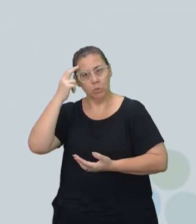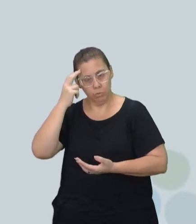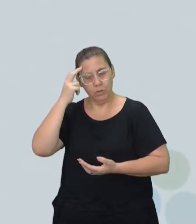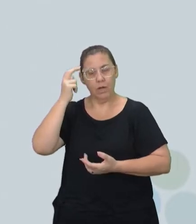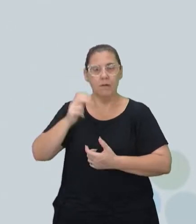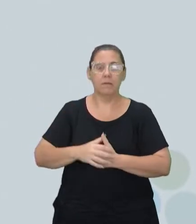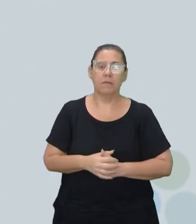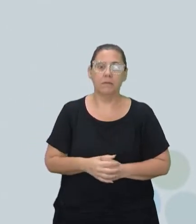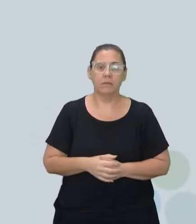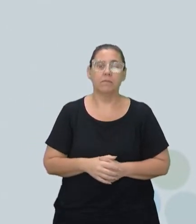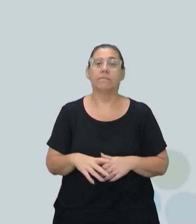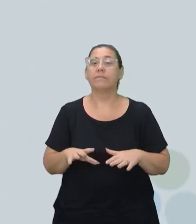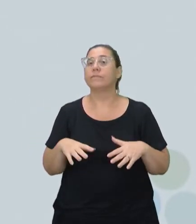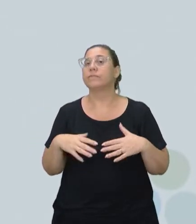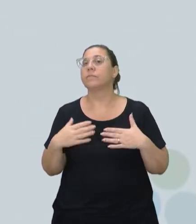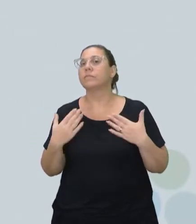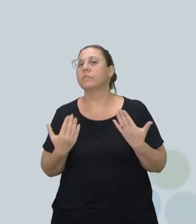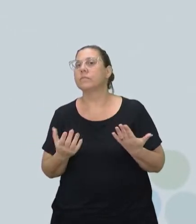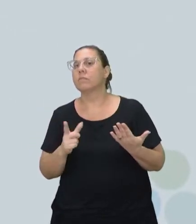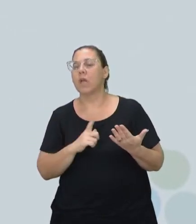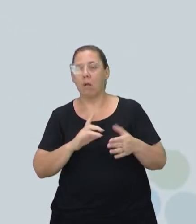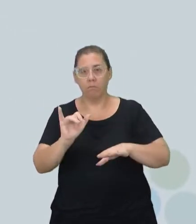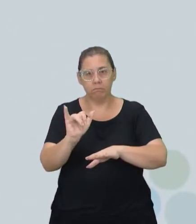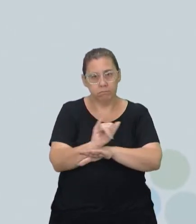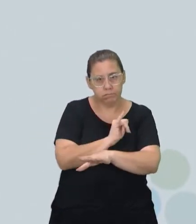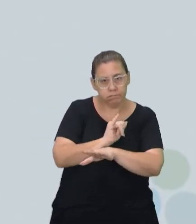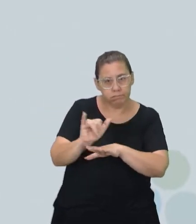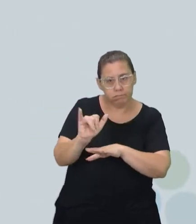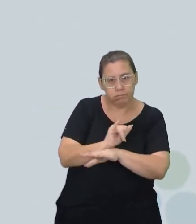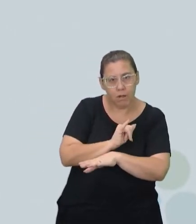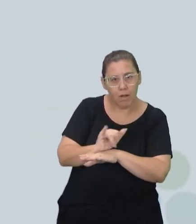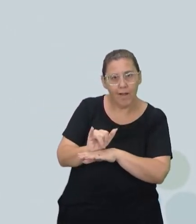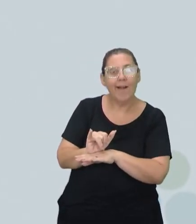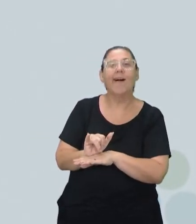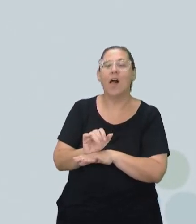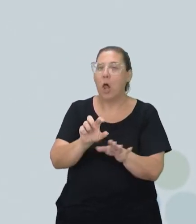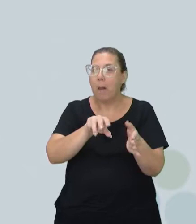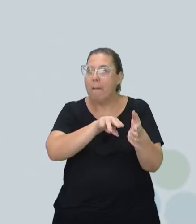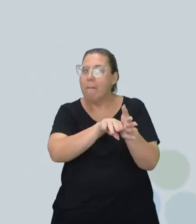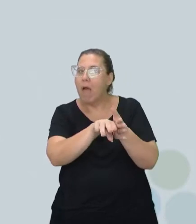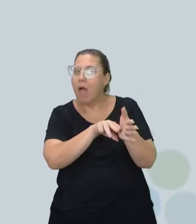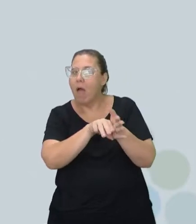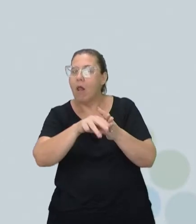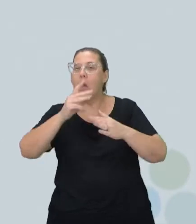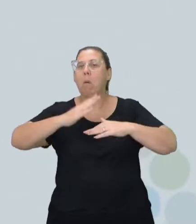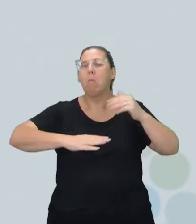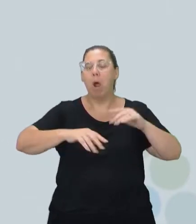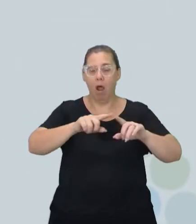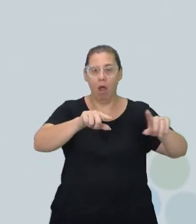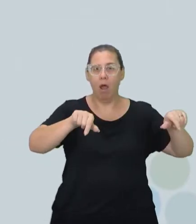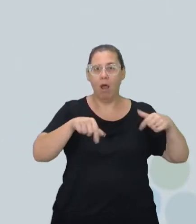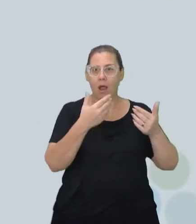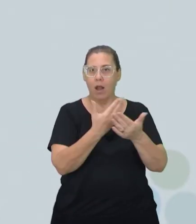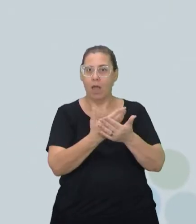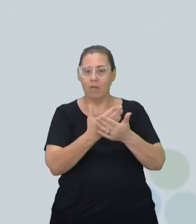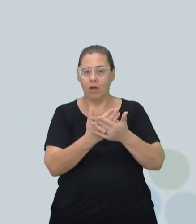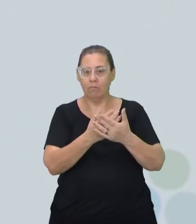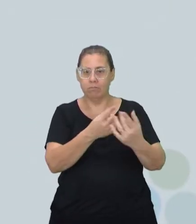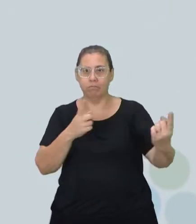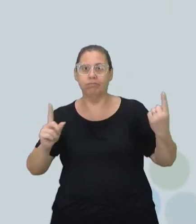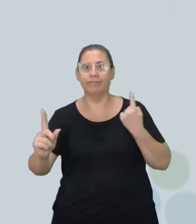dimensões. Aí nós temos a estratégia, né? Metodologia ativa, sala de aula